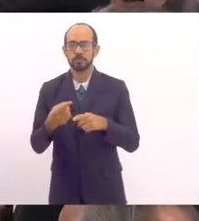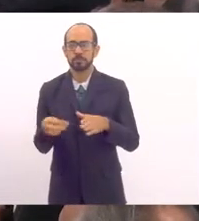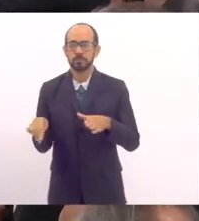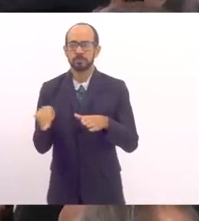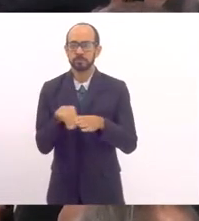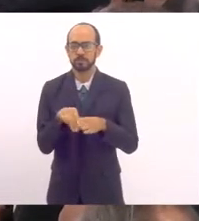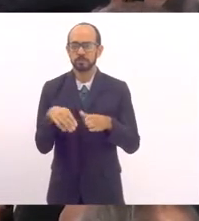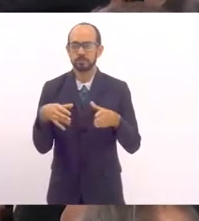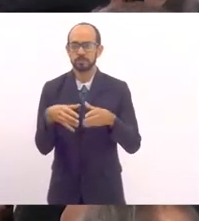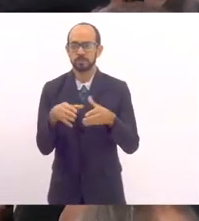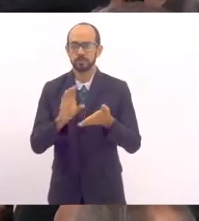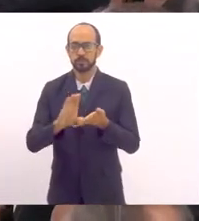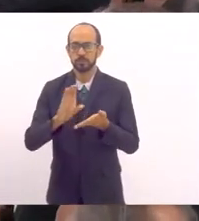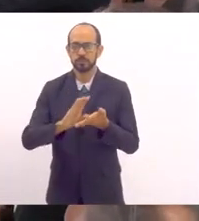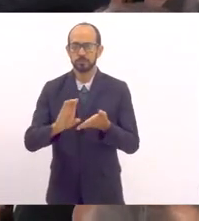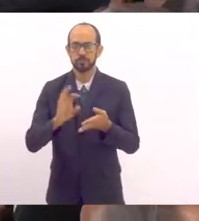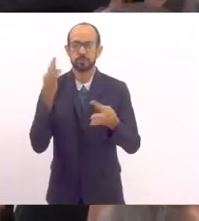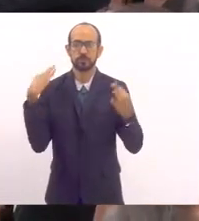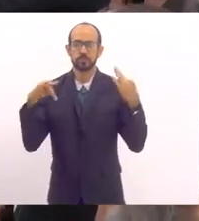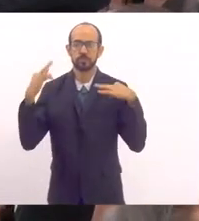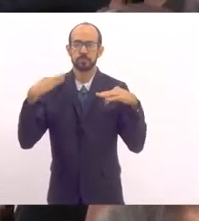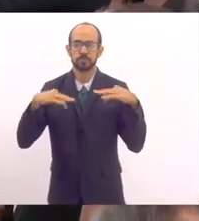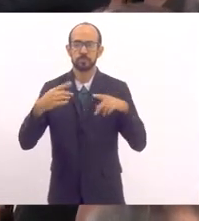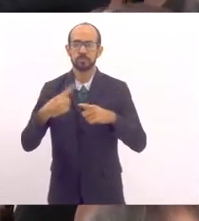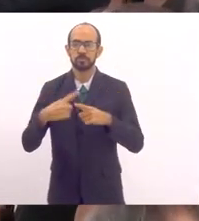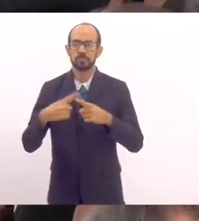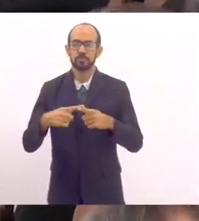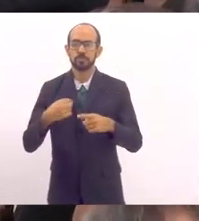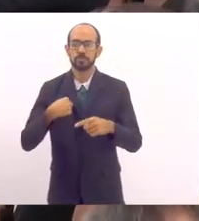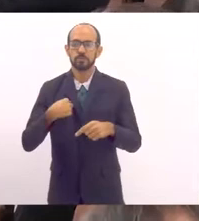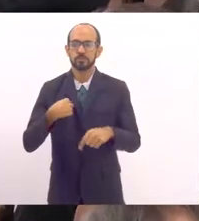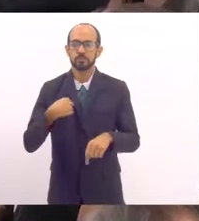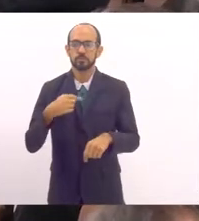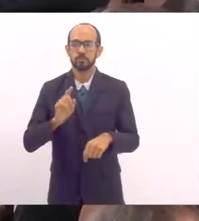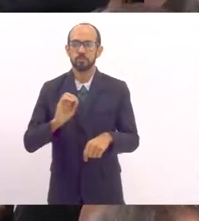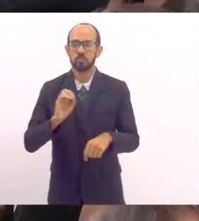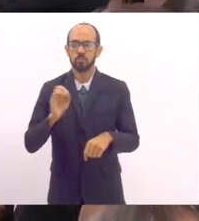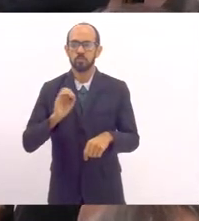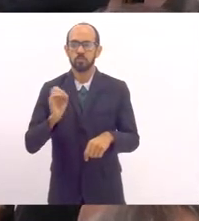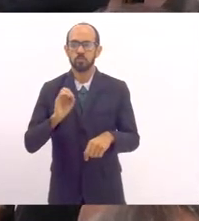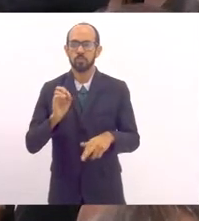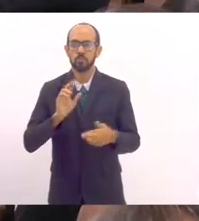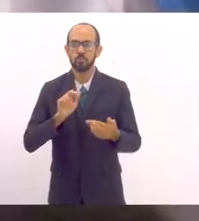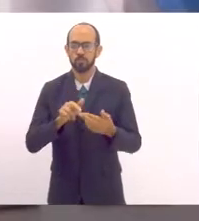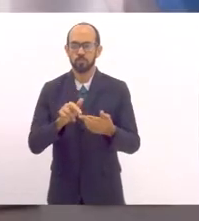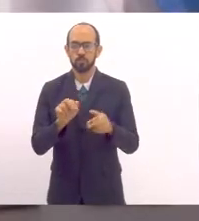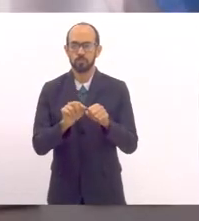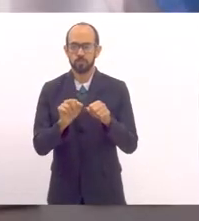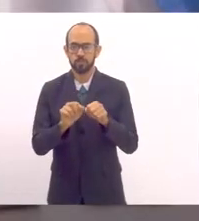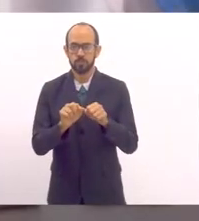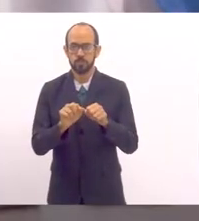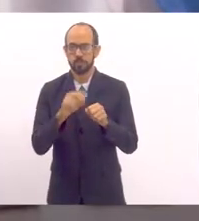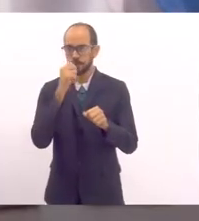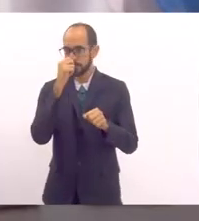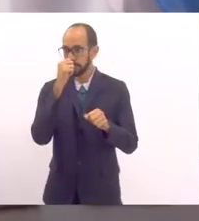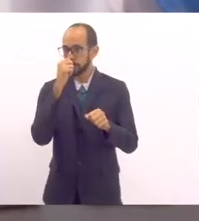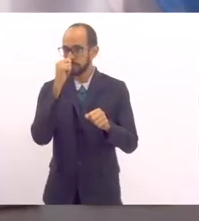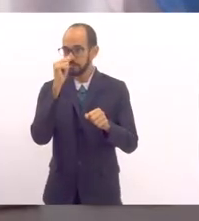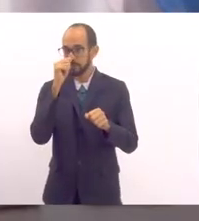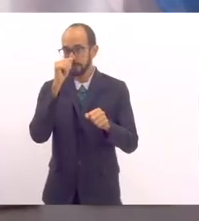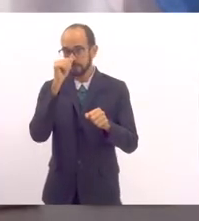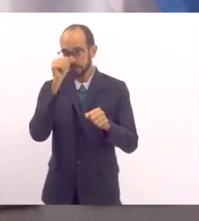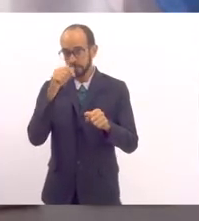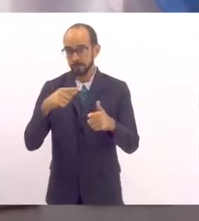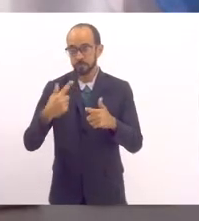de Turismo, e porque, naquele momento, eu não fiz nenhuma referência, porque não é pertinente para mim, como